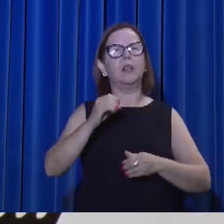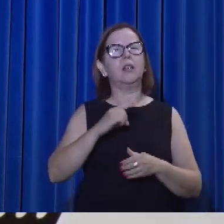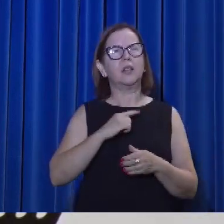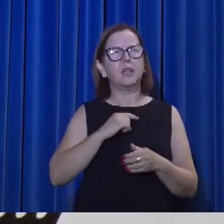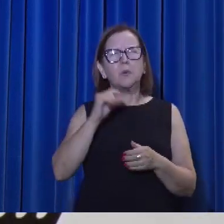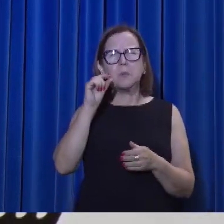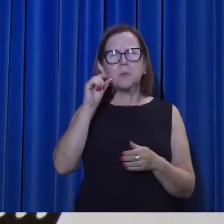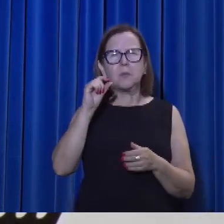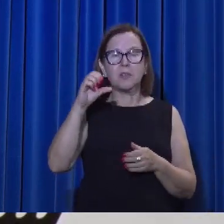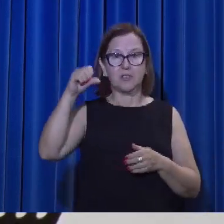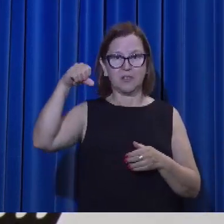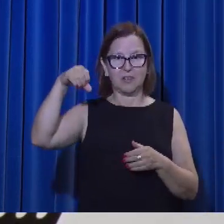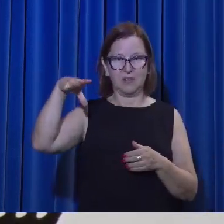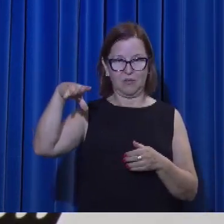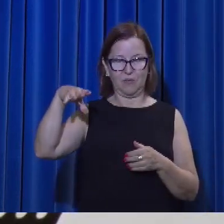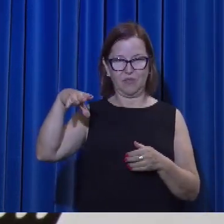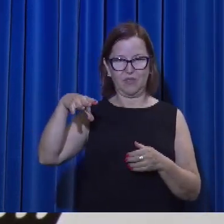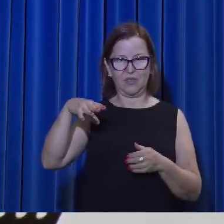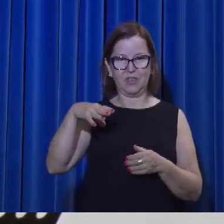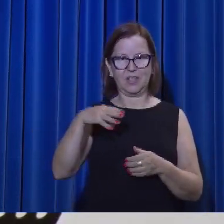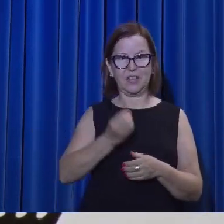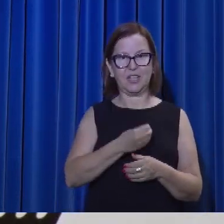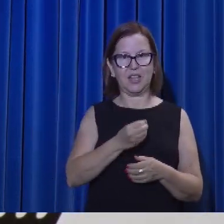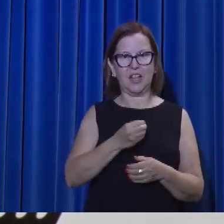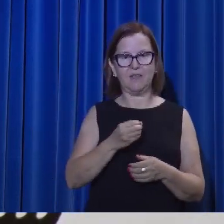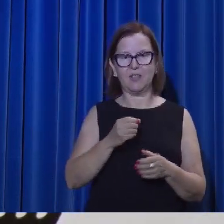do verbo na vida de cada ser humano.